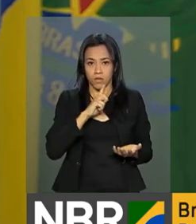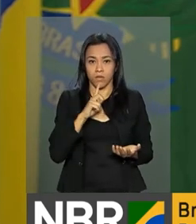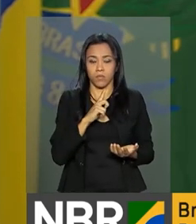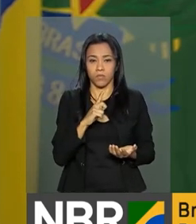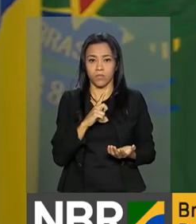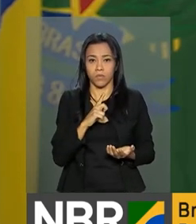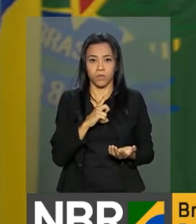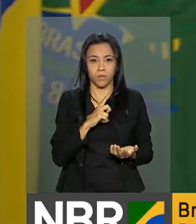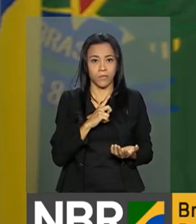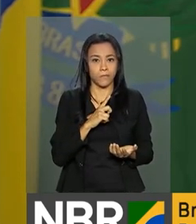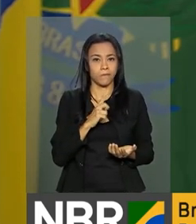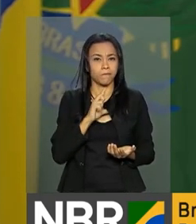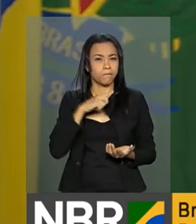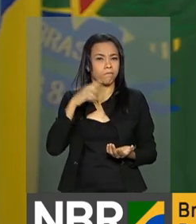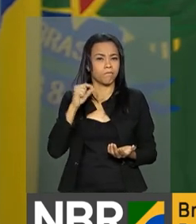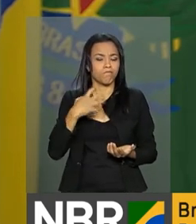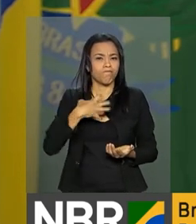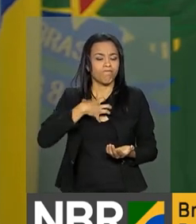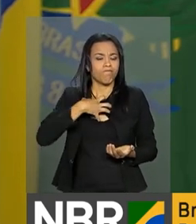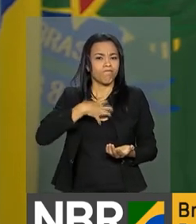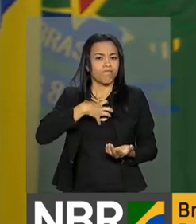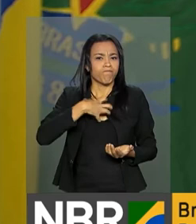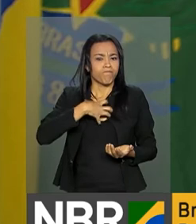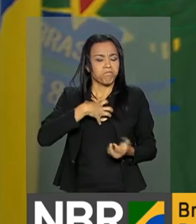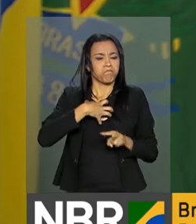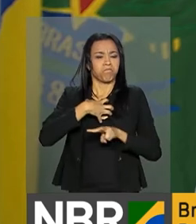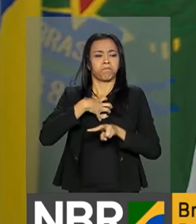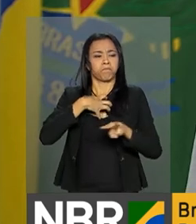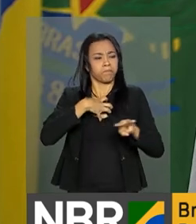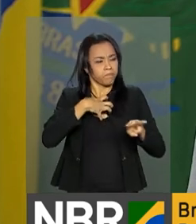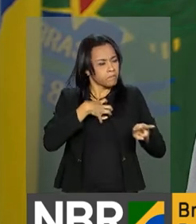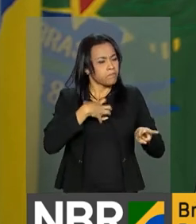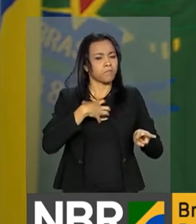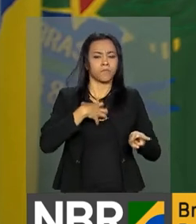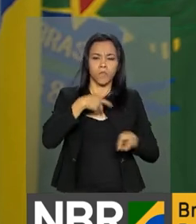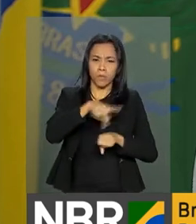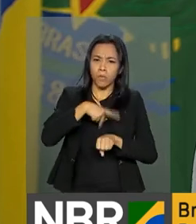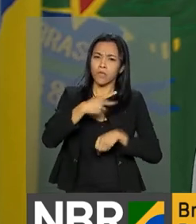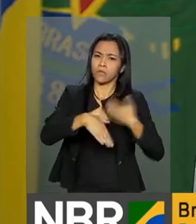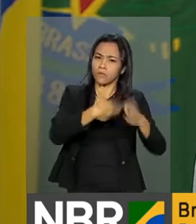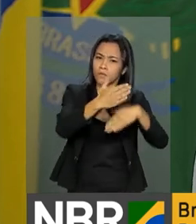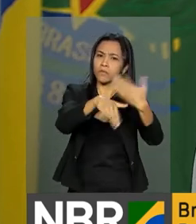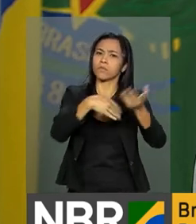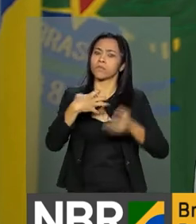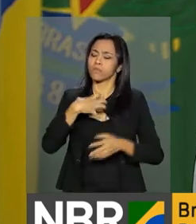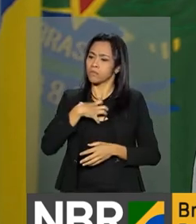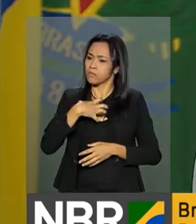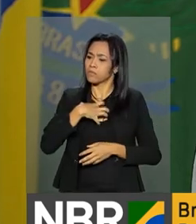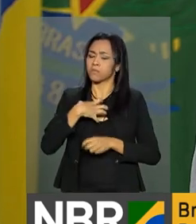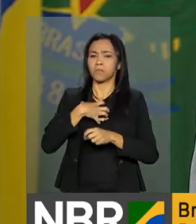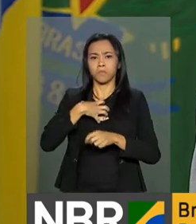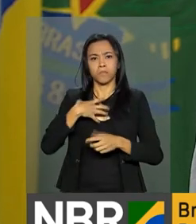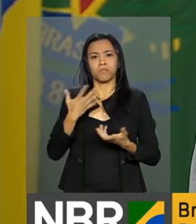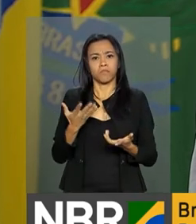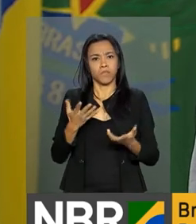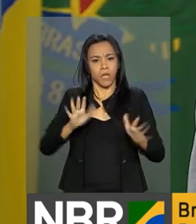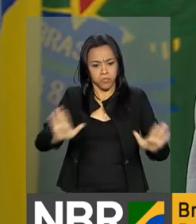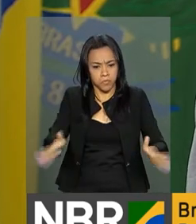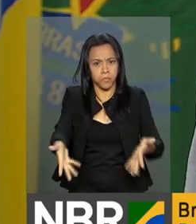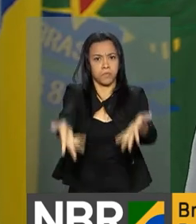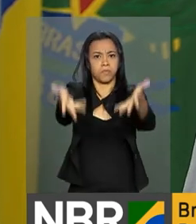a sensação é de que o país está crescendo país está desenvolvendo o país está